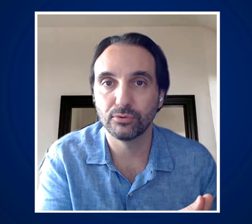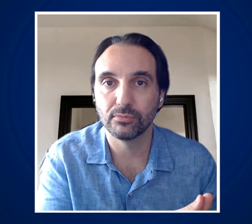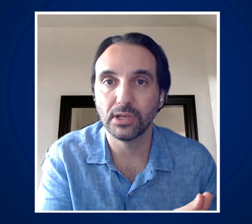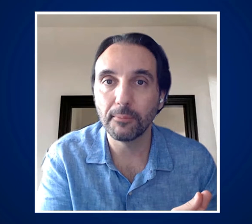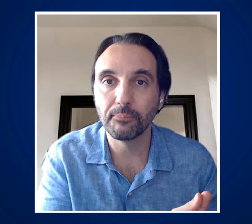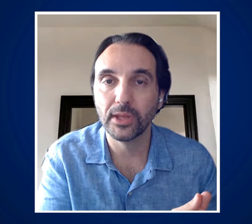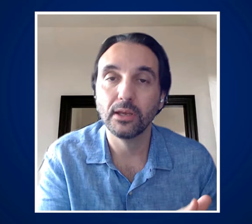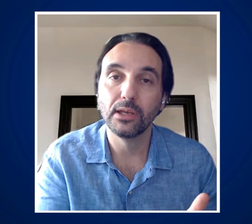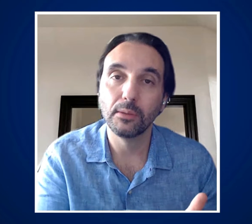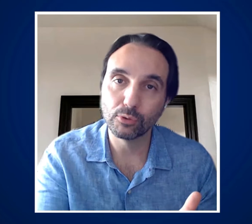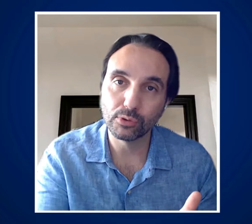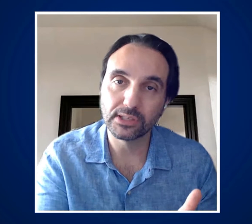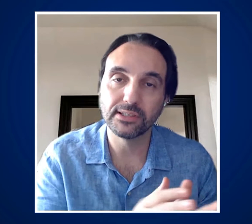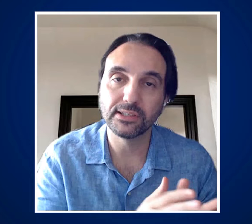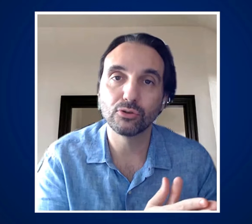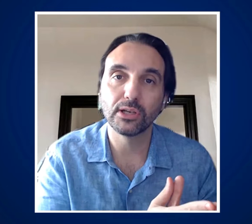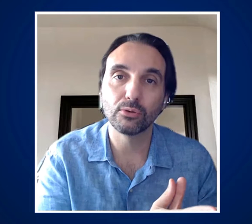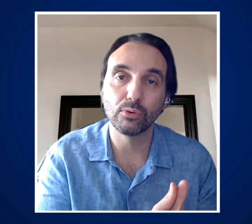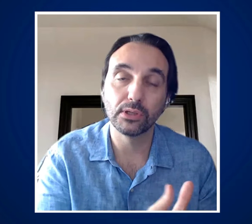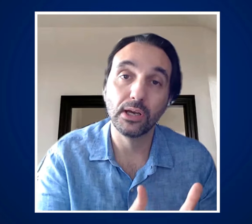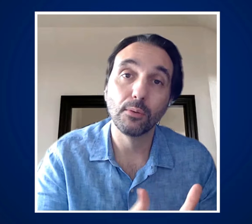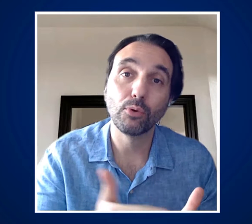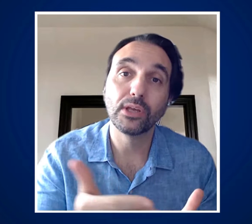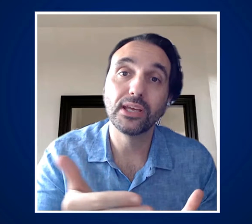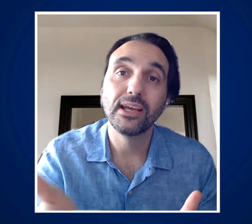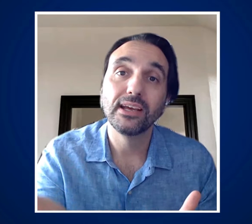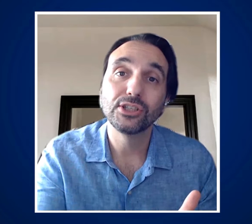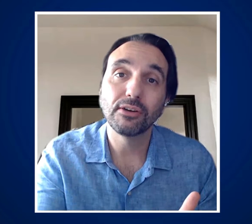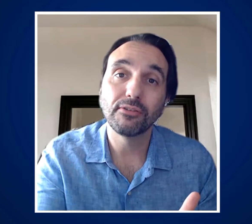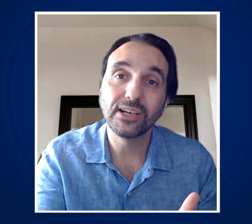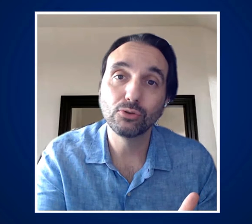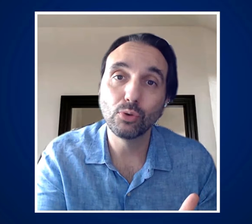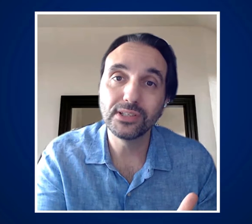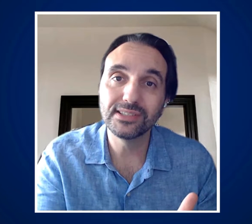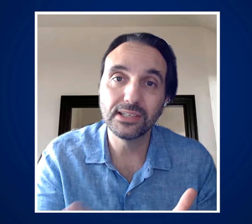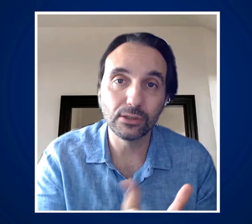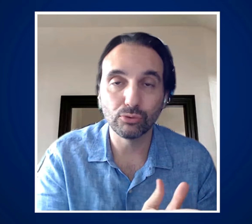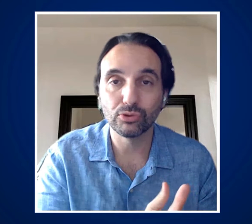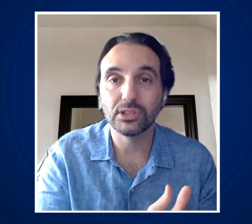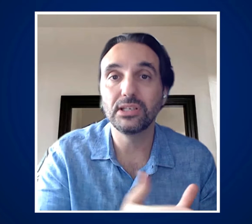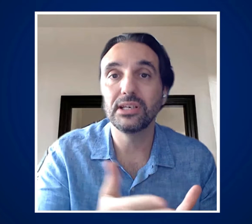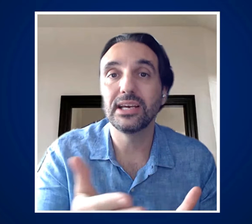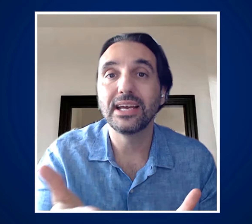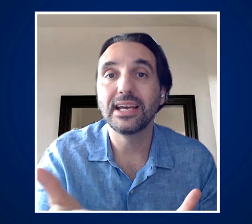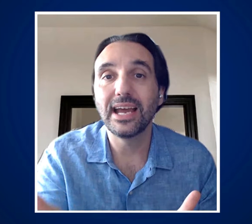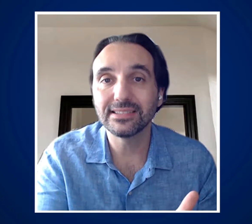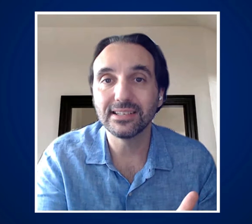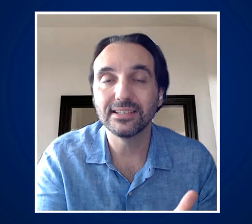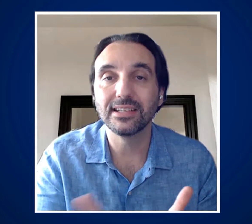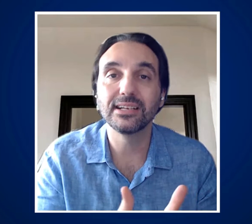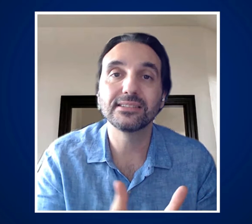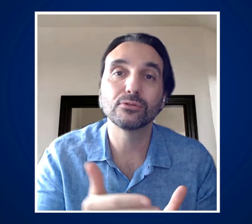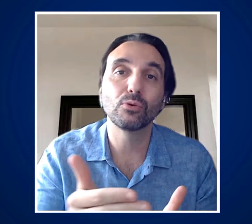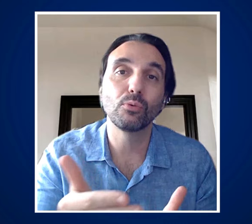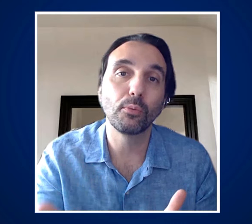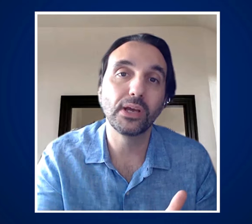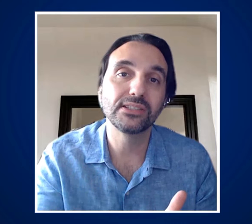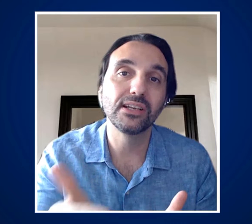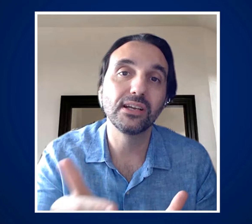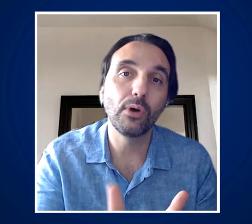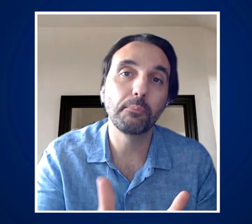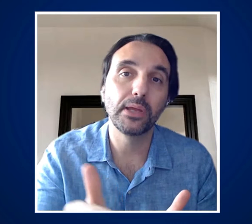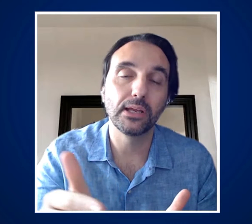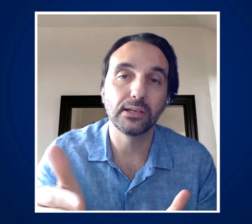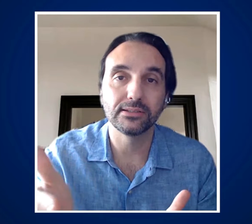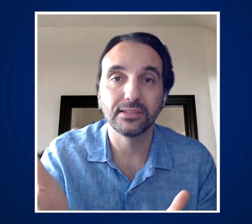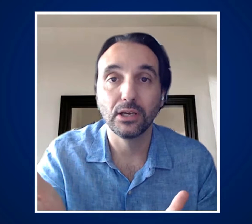princípios, tá? Eu estou trazendo a história toda, porque já faz 2 anos que essa liderança se compromete